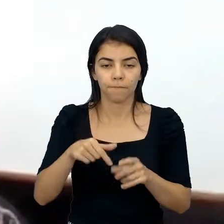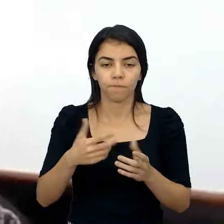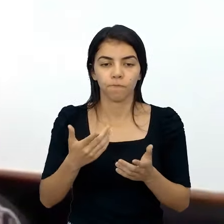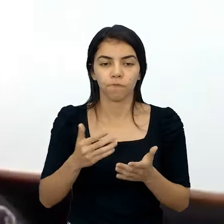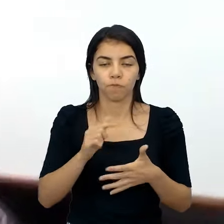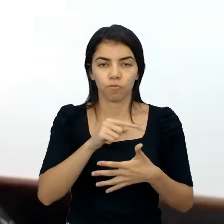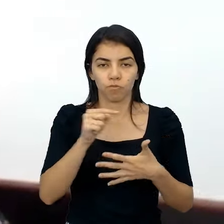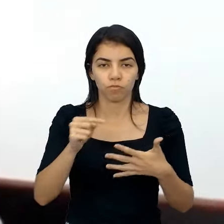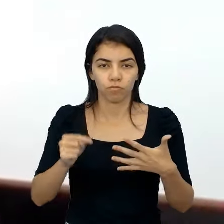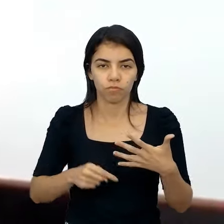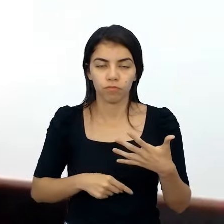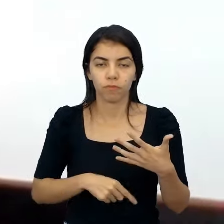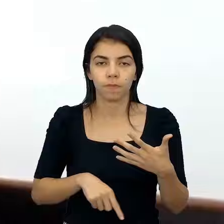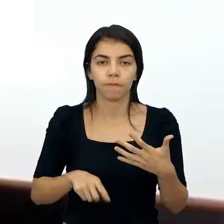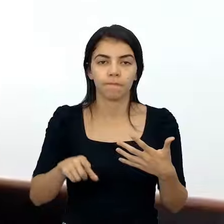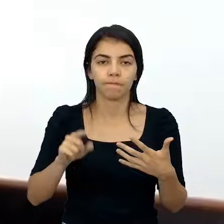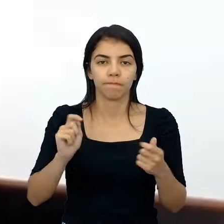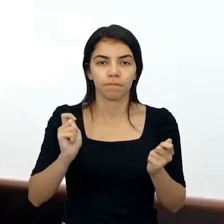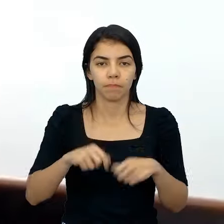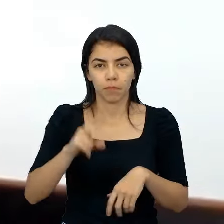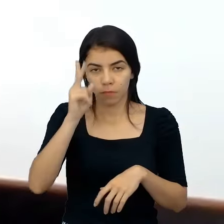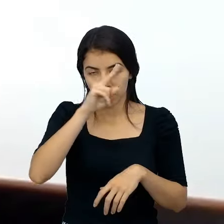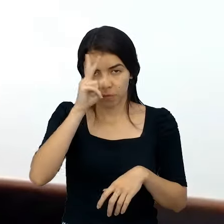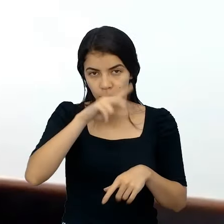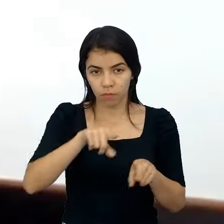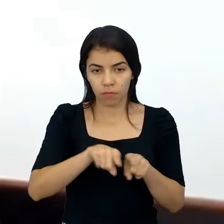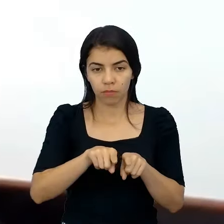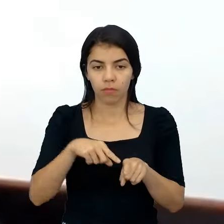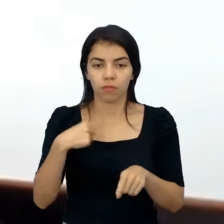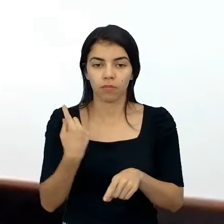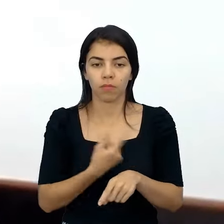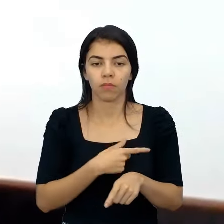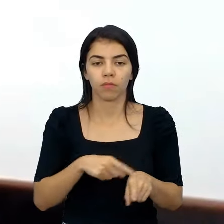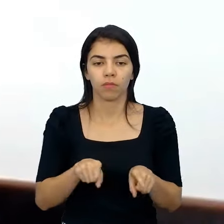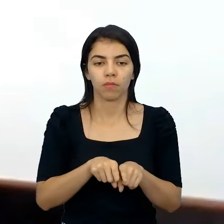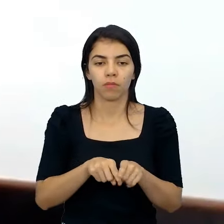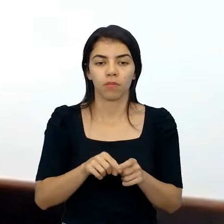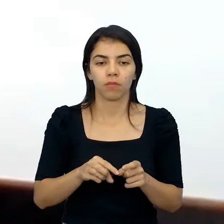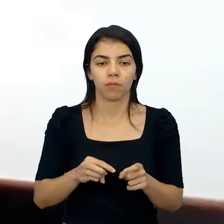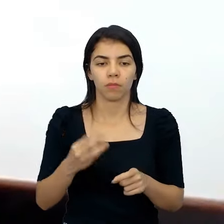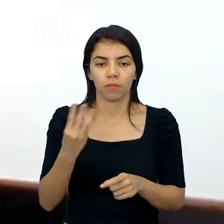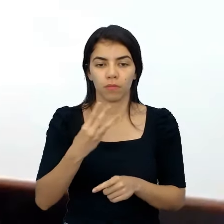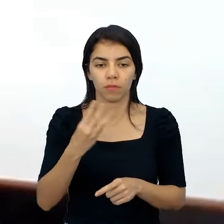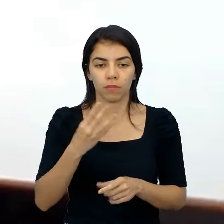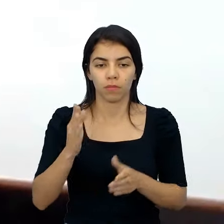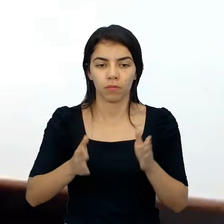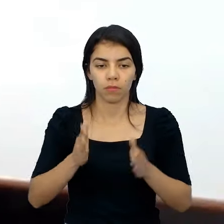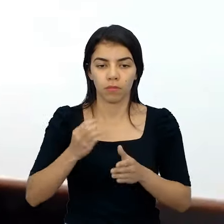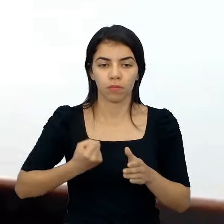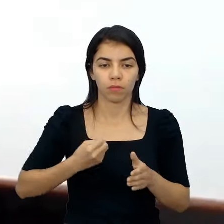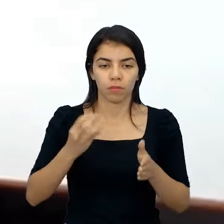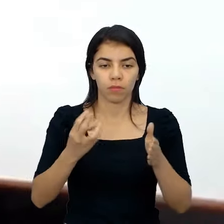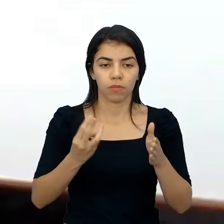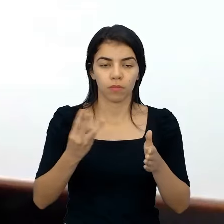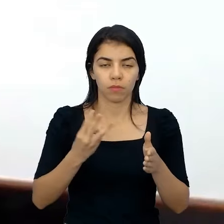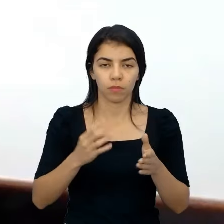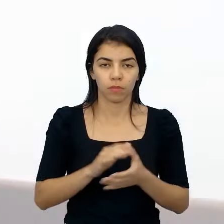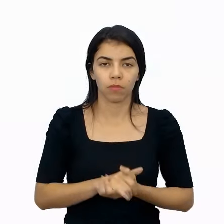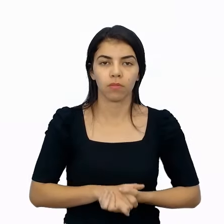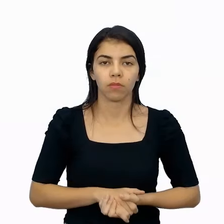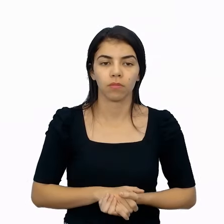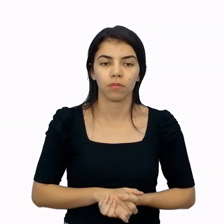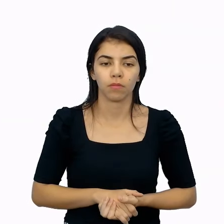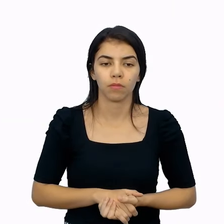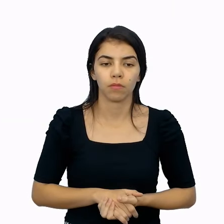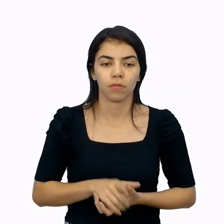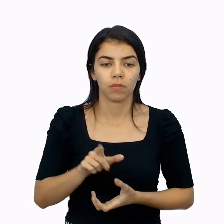alguns critérios que podem ser repensados. Estamos indo para o nosso terceiro momento, podem apresentar lá o terceiro momento,